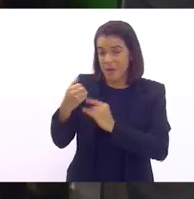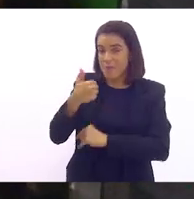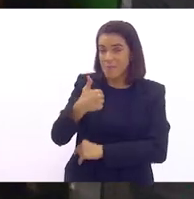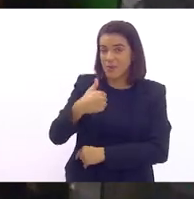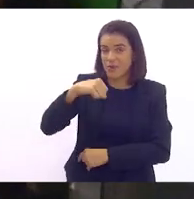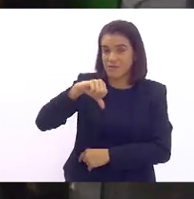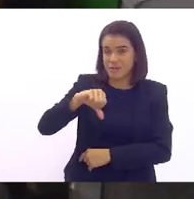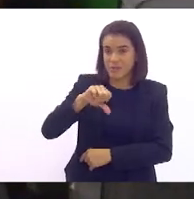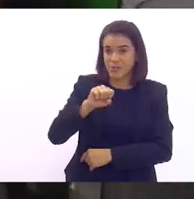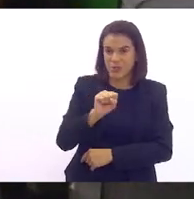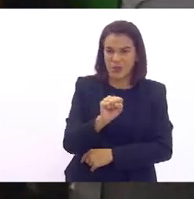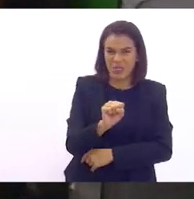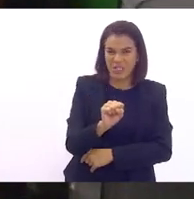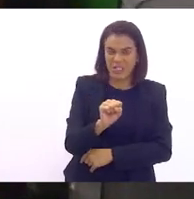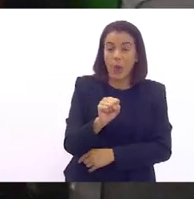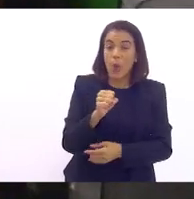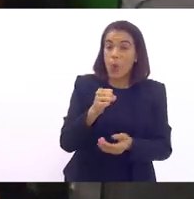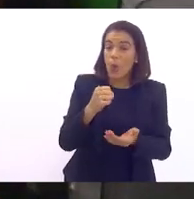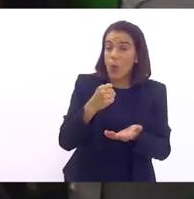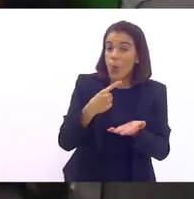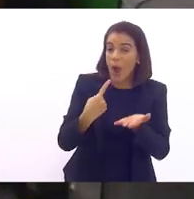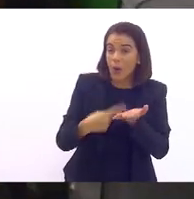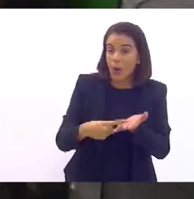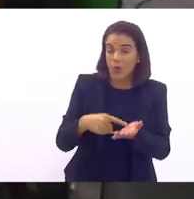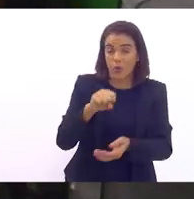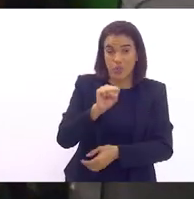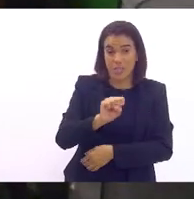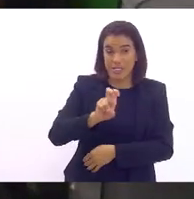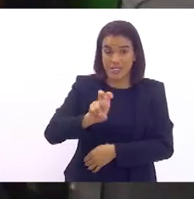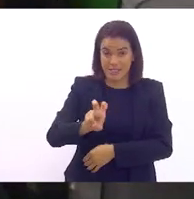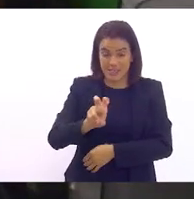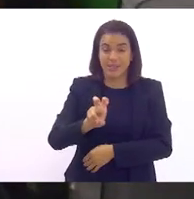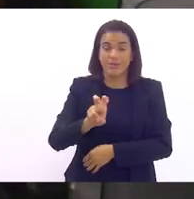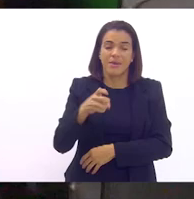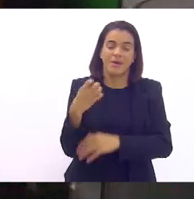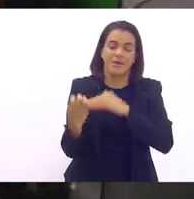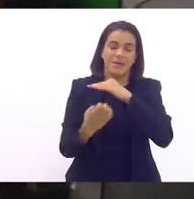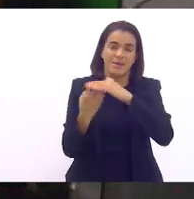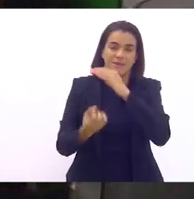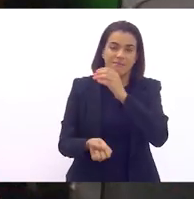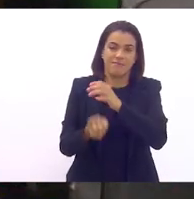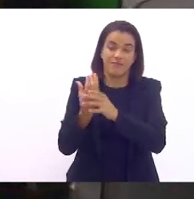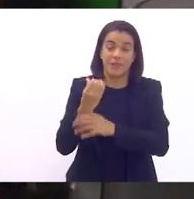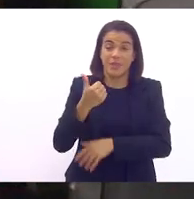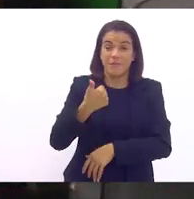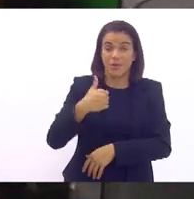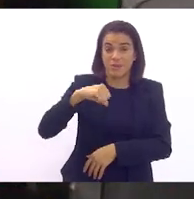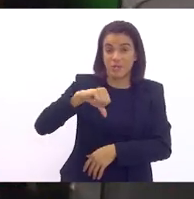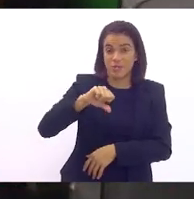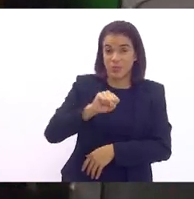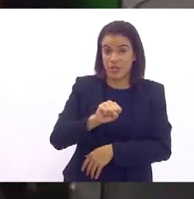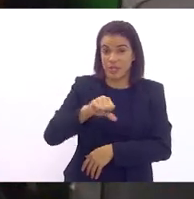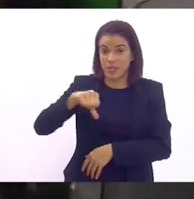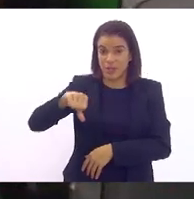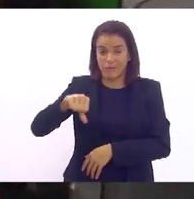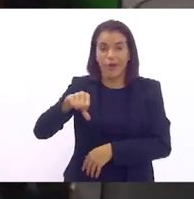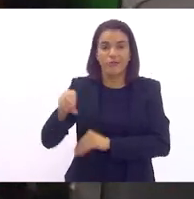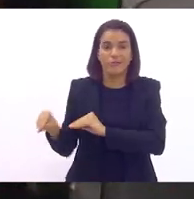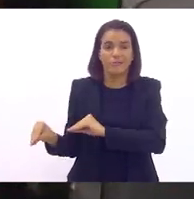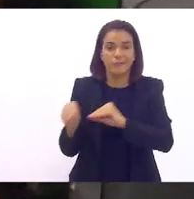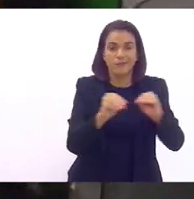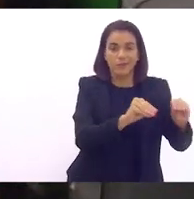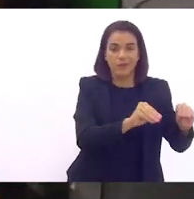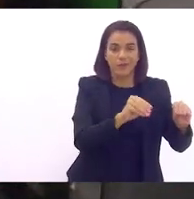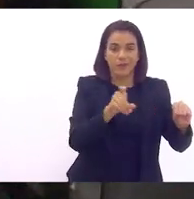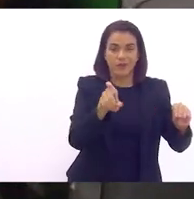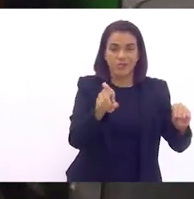198 um acordo foi em 82 em 85 a empresa foi criada depois em 89 ela foi para Xerém tá